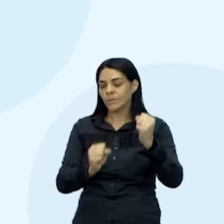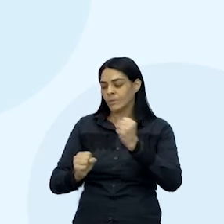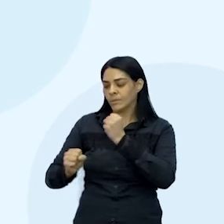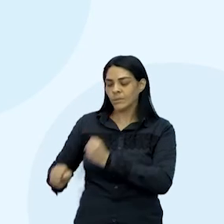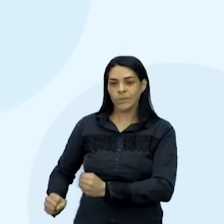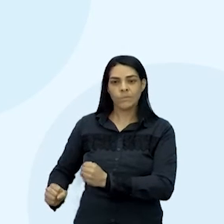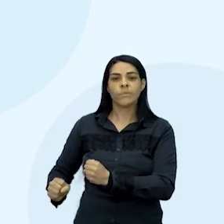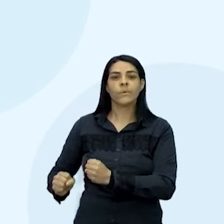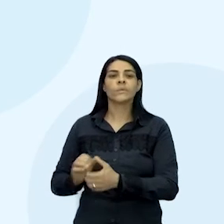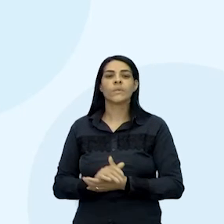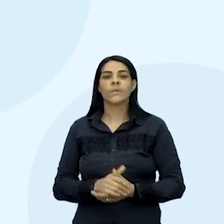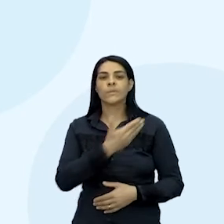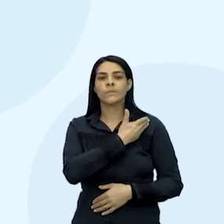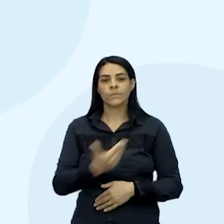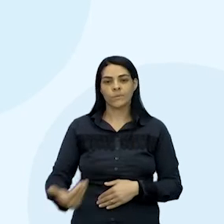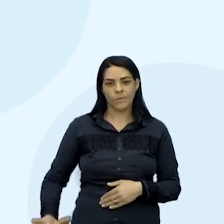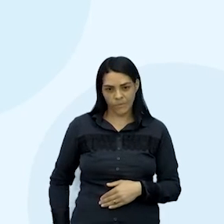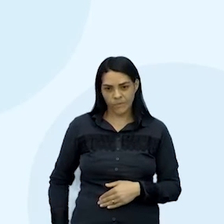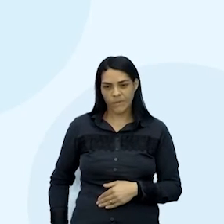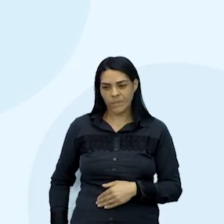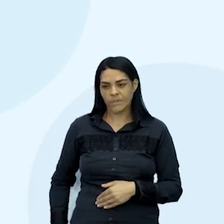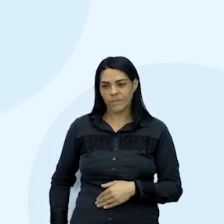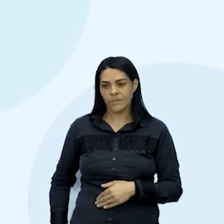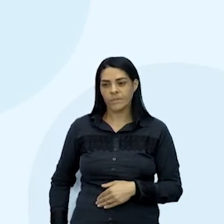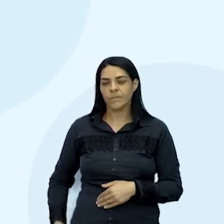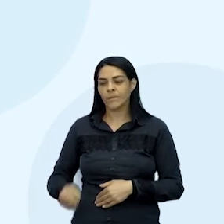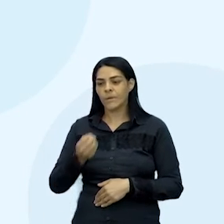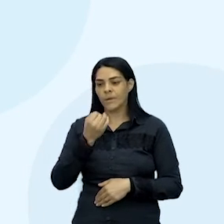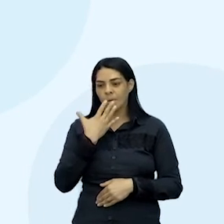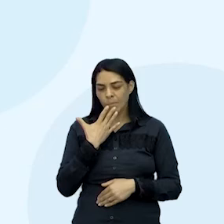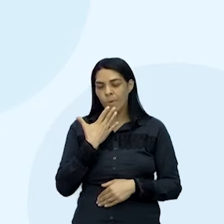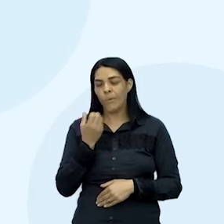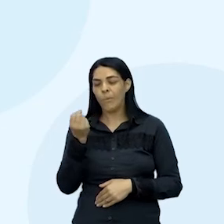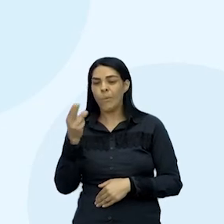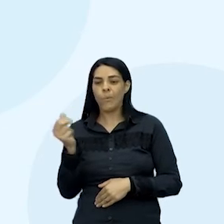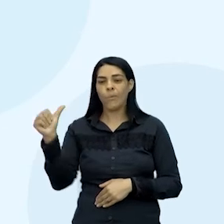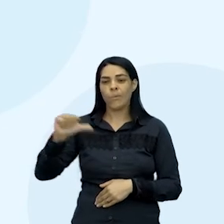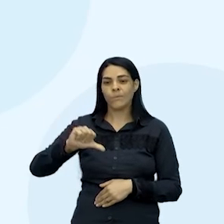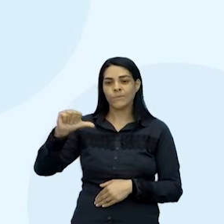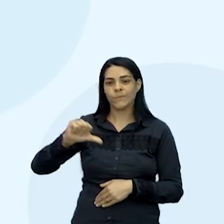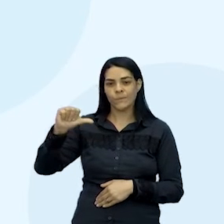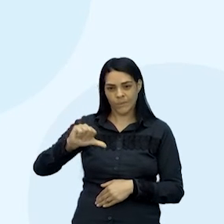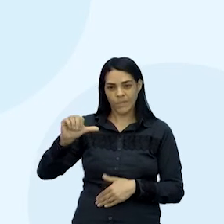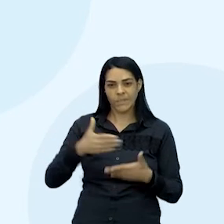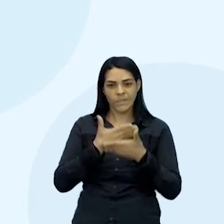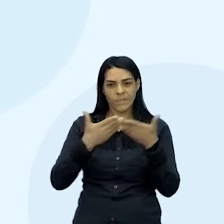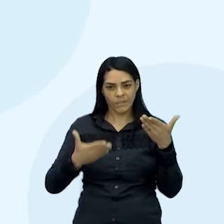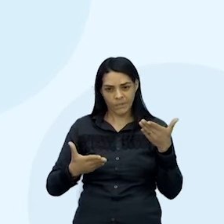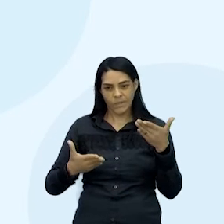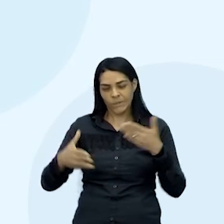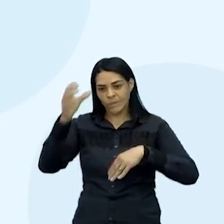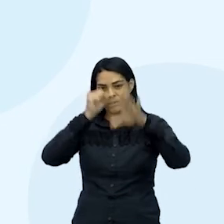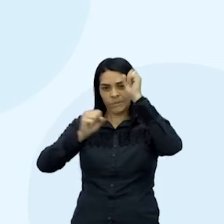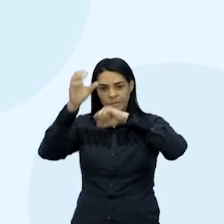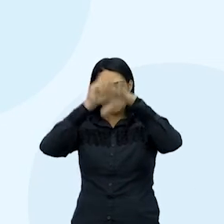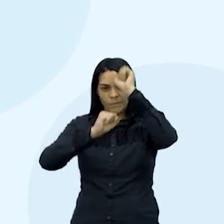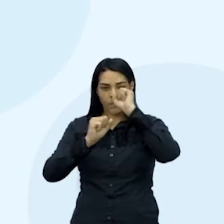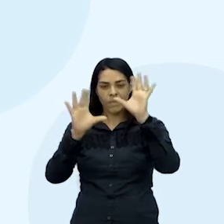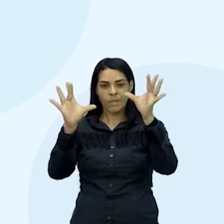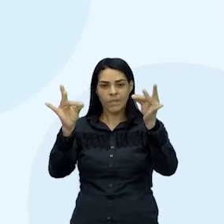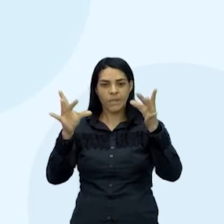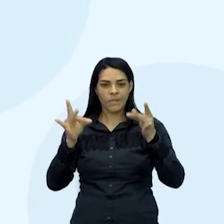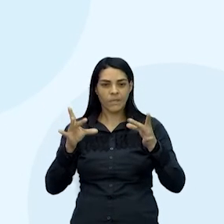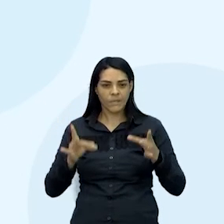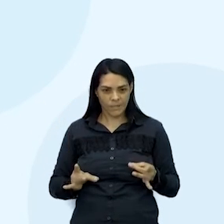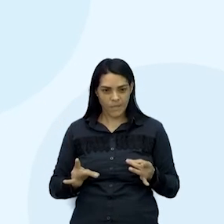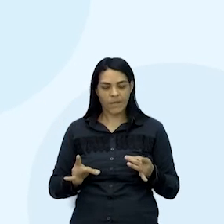legítimas e ilegítimas segundo o próprio Aristóteles. E por fim, aprendemos mais detalhes sobre os fóruns